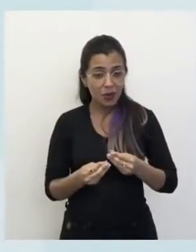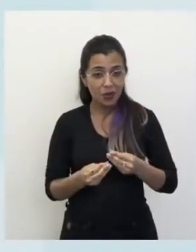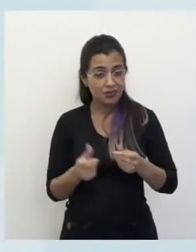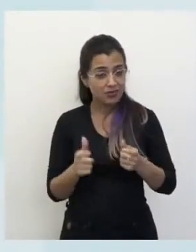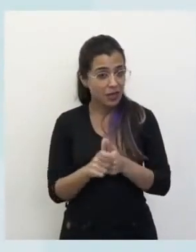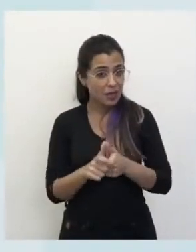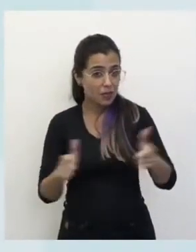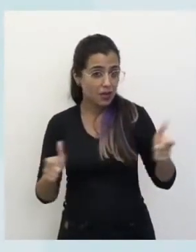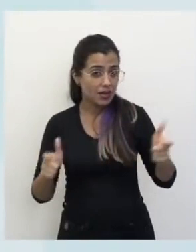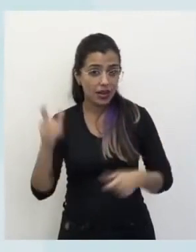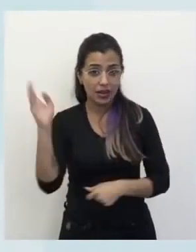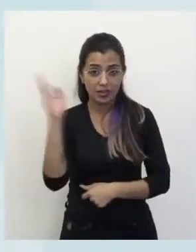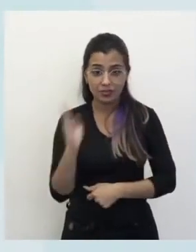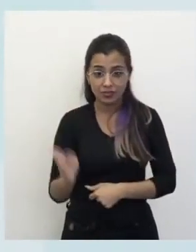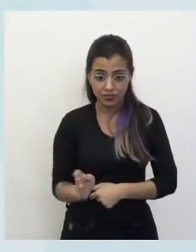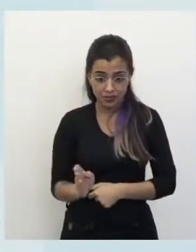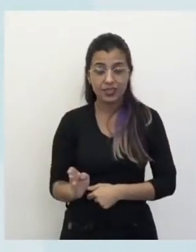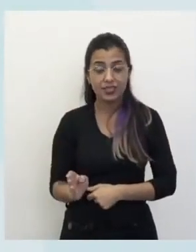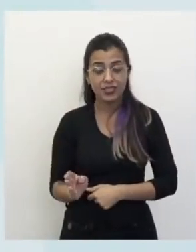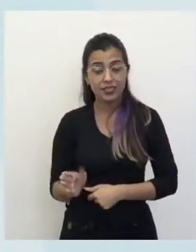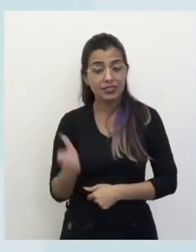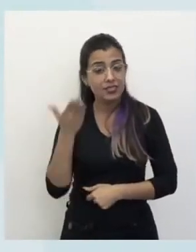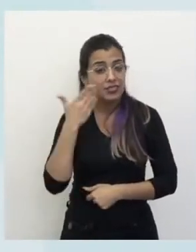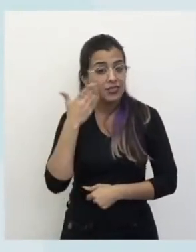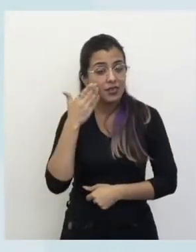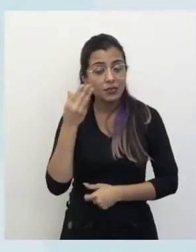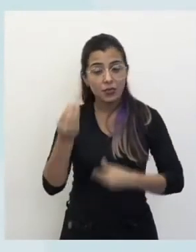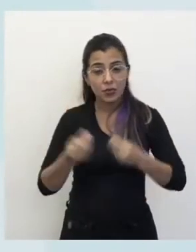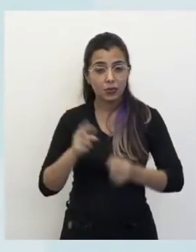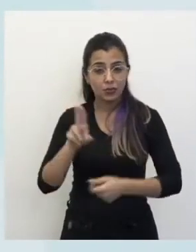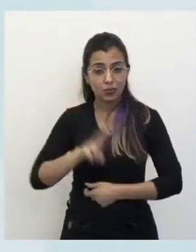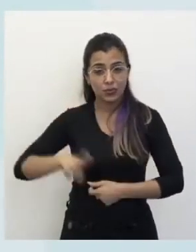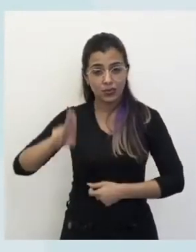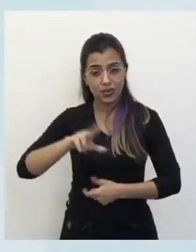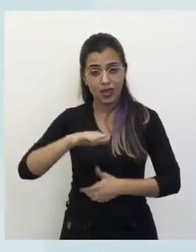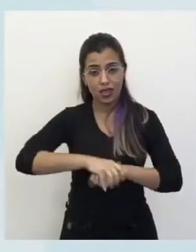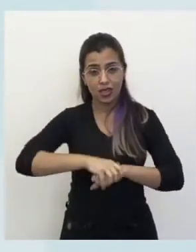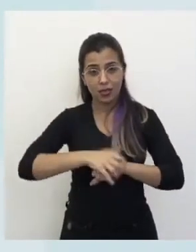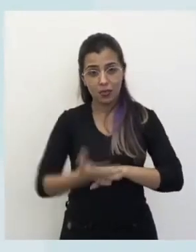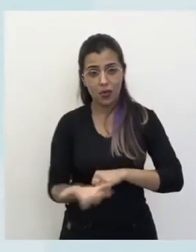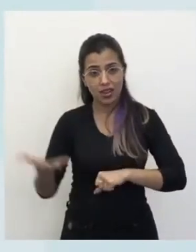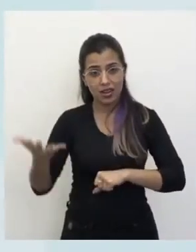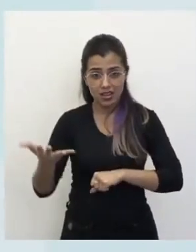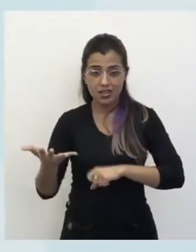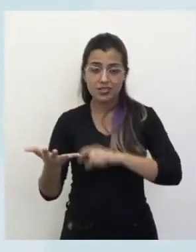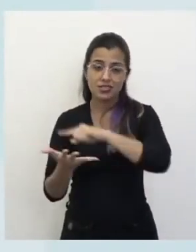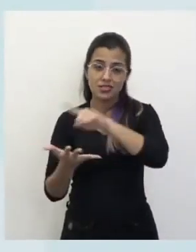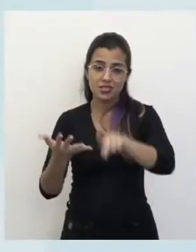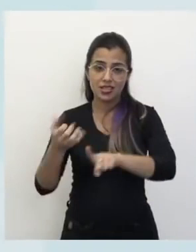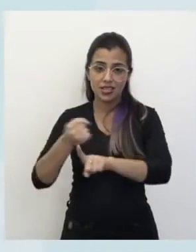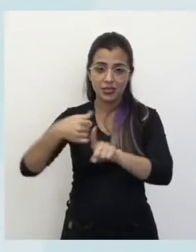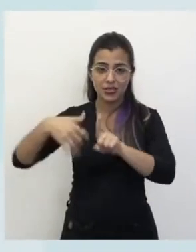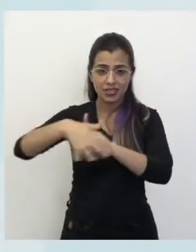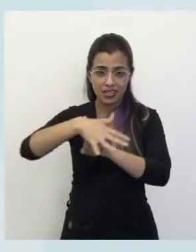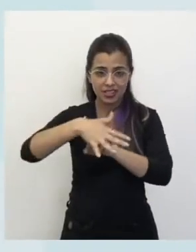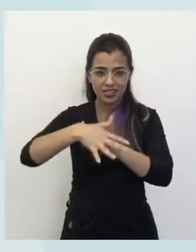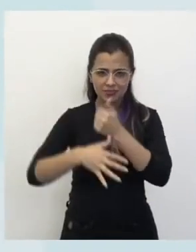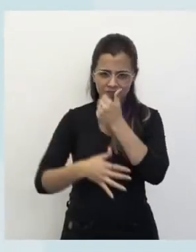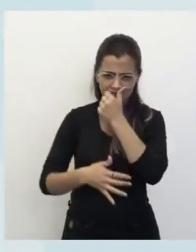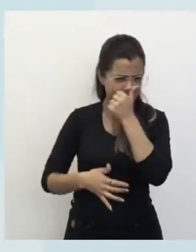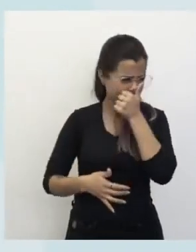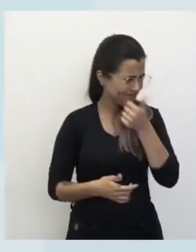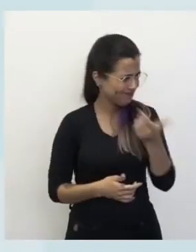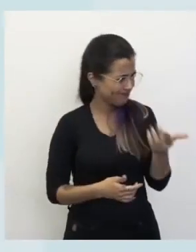maioria brasileiros, compreendem utilizar este momento democracia, realizar transformações sociais? Ficou legal,